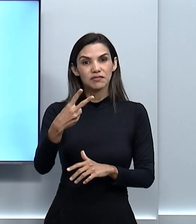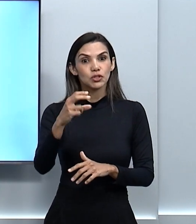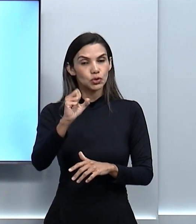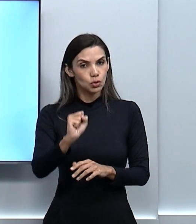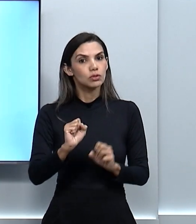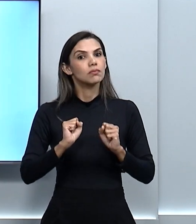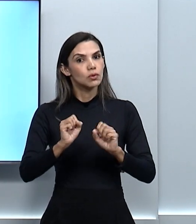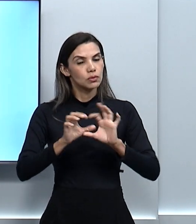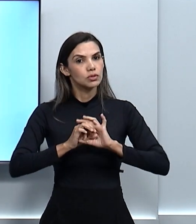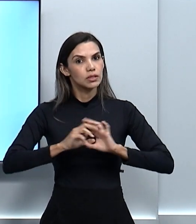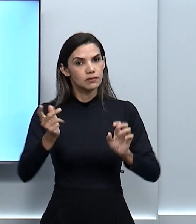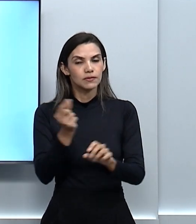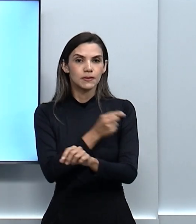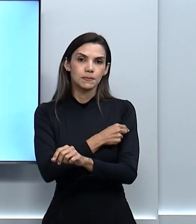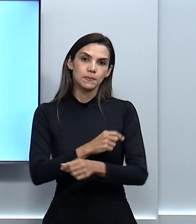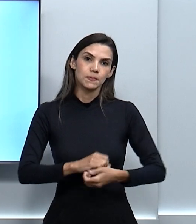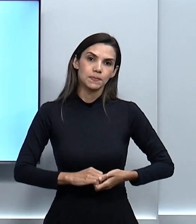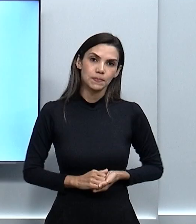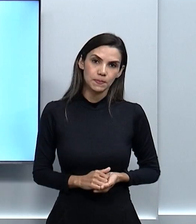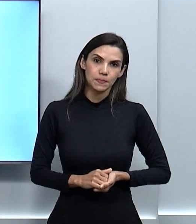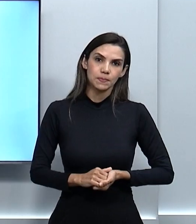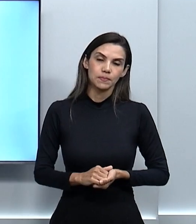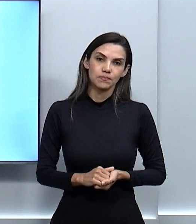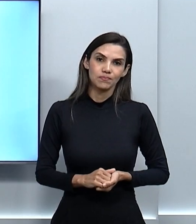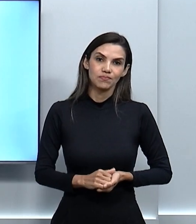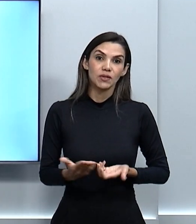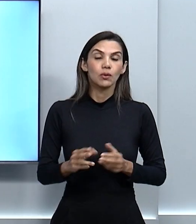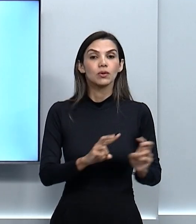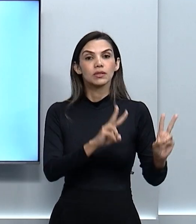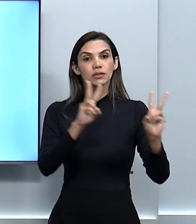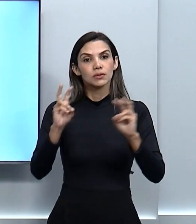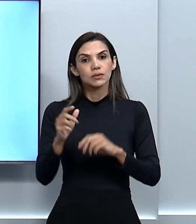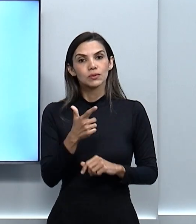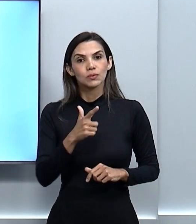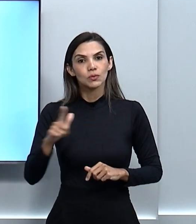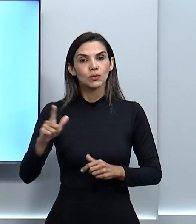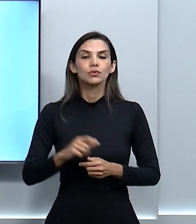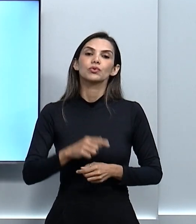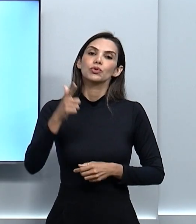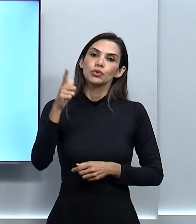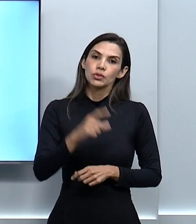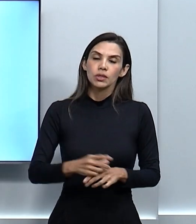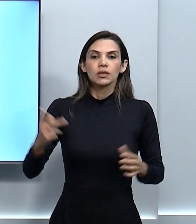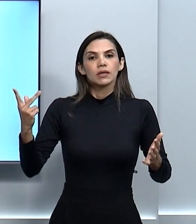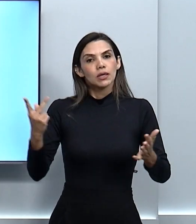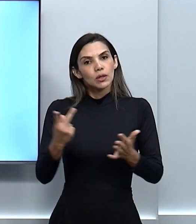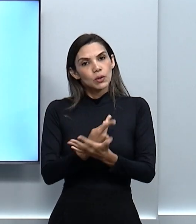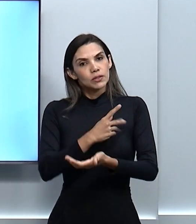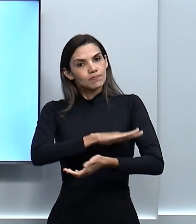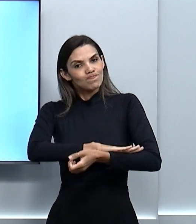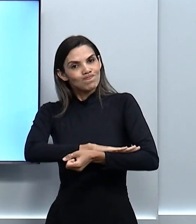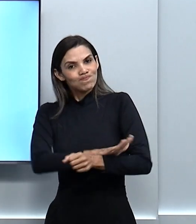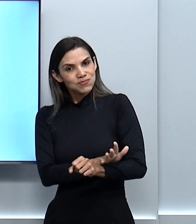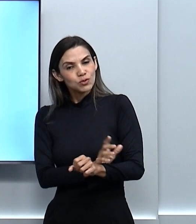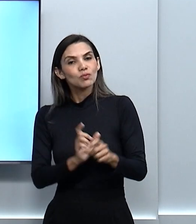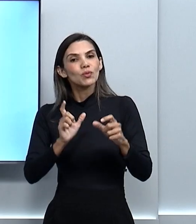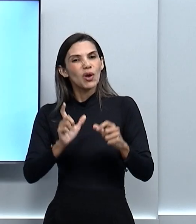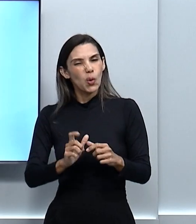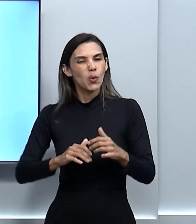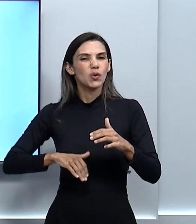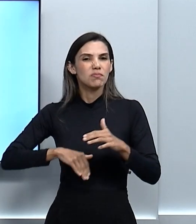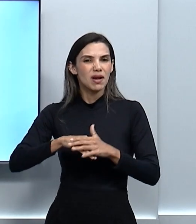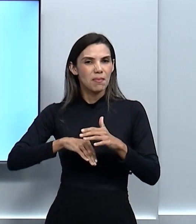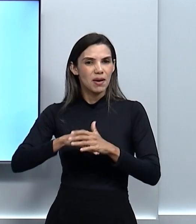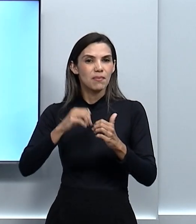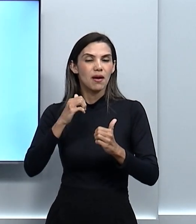matéria, vá se vacinar. Bom, e mudando de assunto, mais um episódio de racismo no futebol, dessa vez